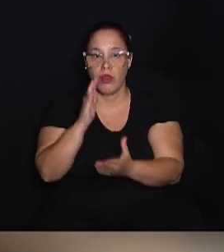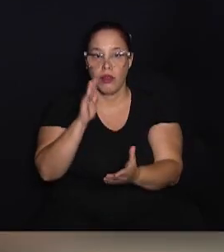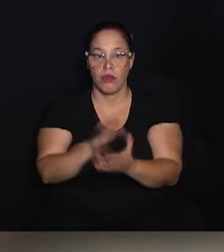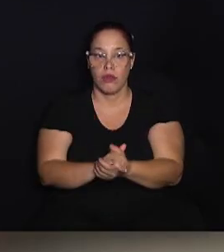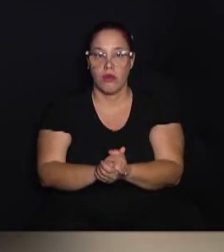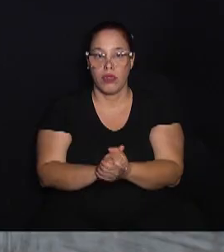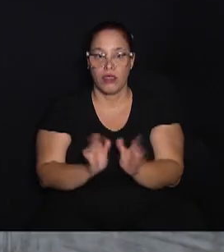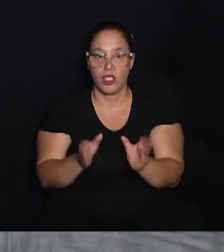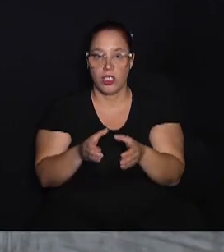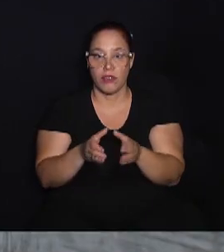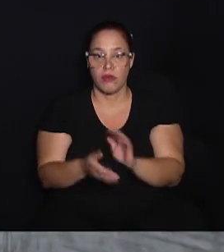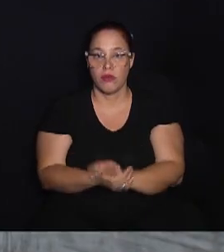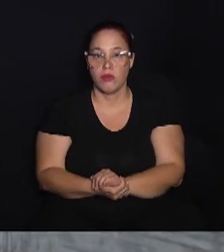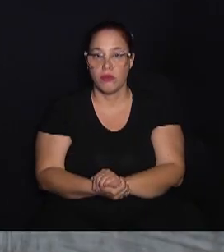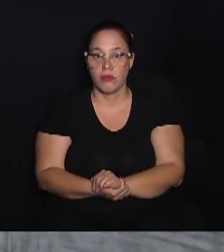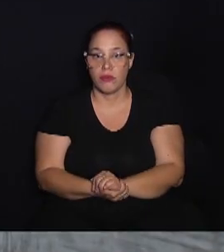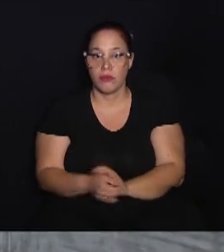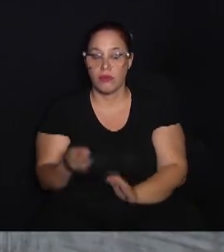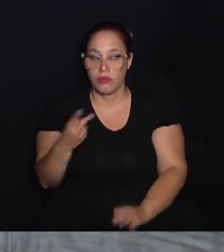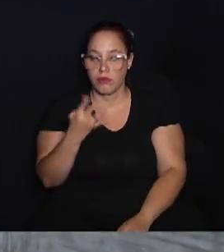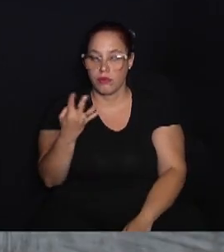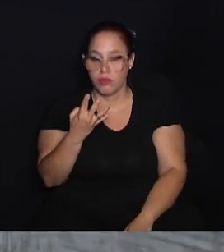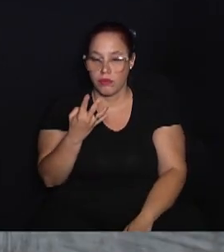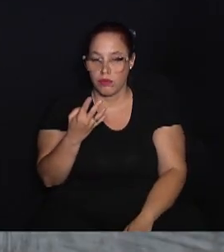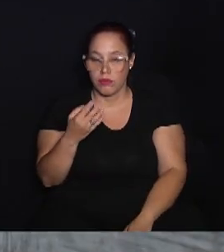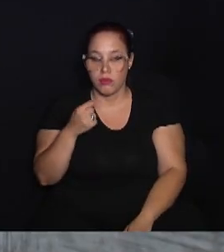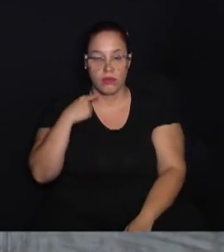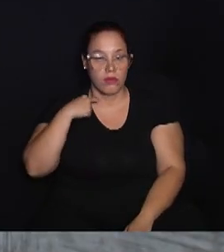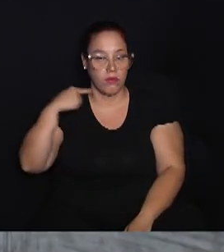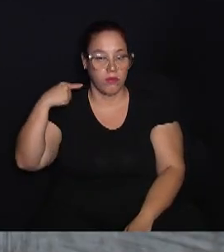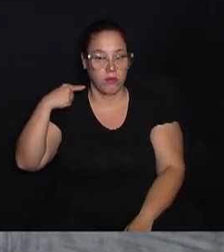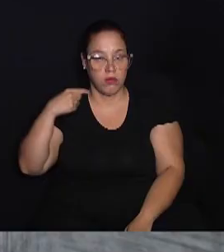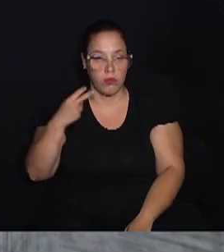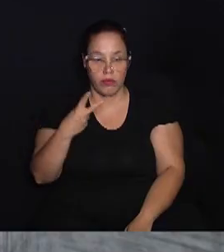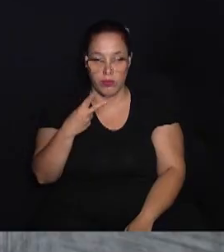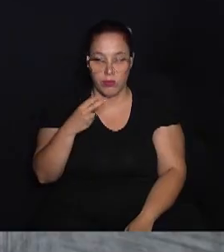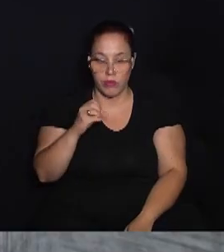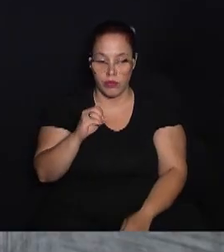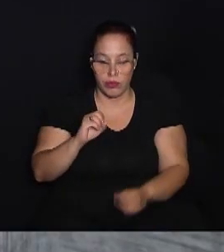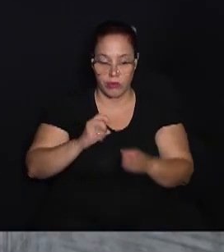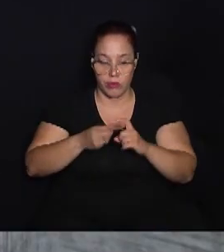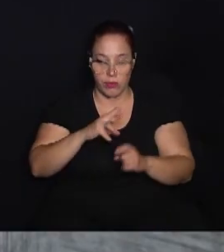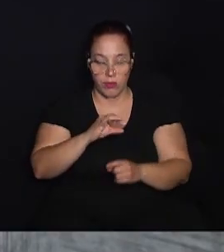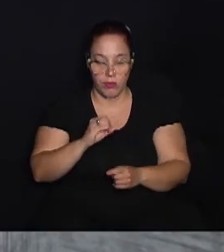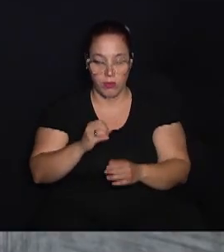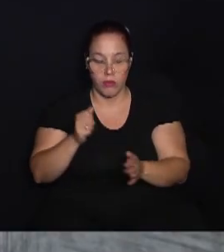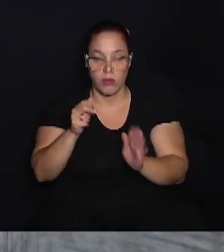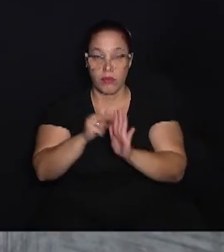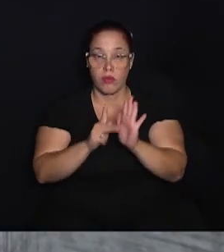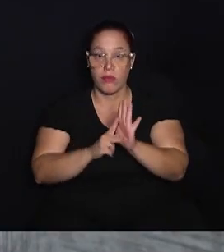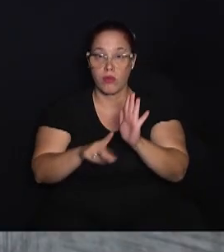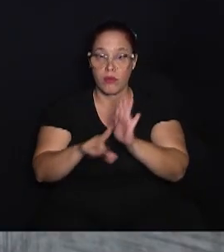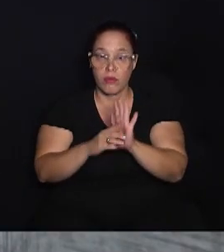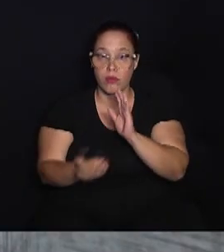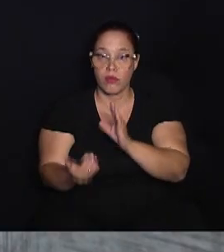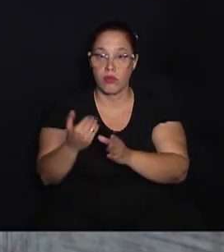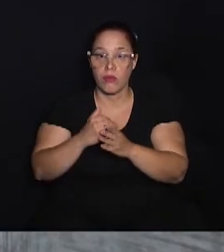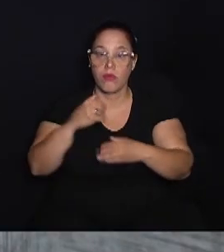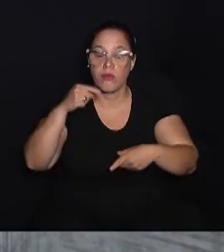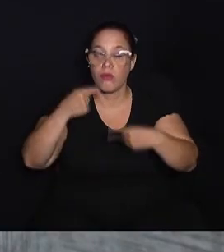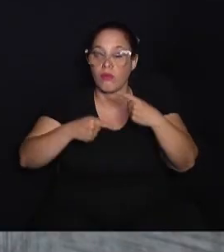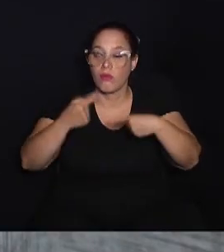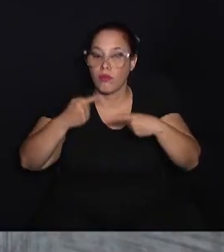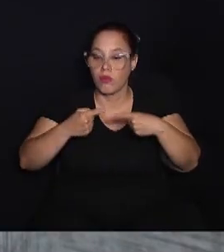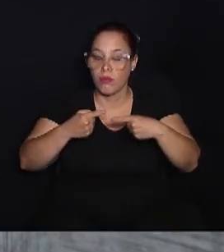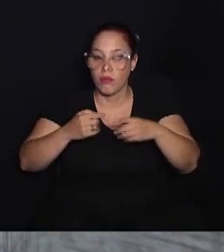permaneçam Como estão aprovado por unanimidade em 24 de Abril na 20ª reunião ordinária o